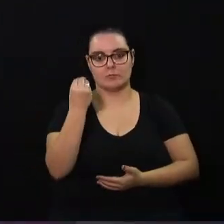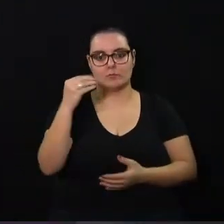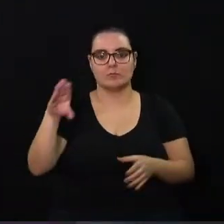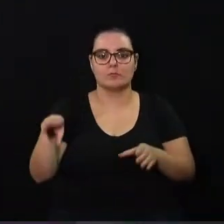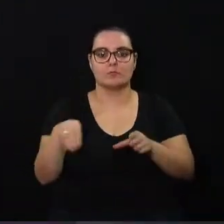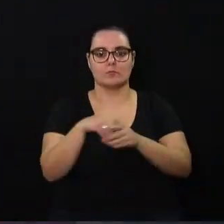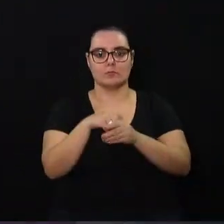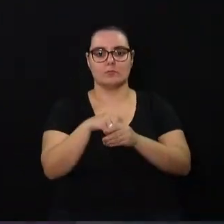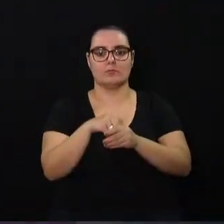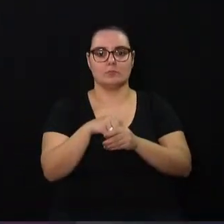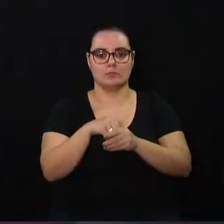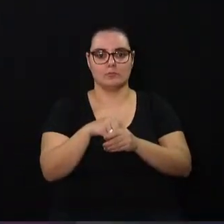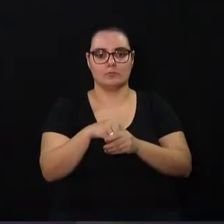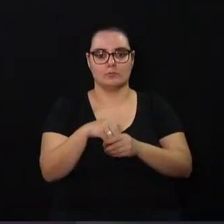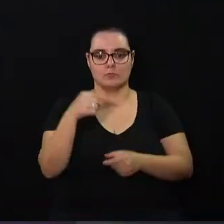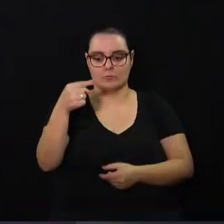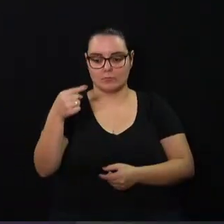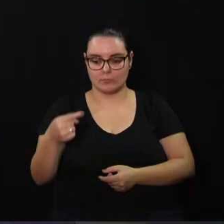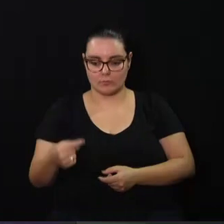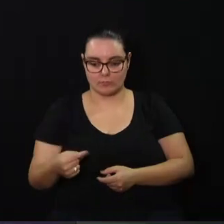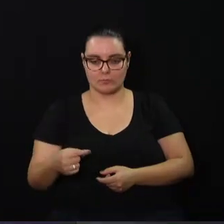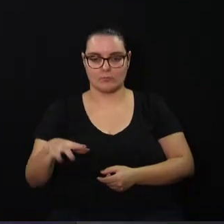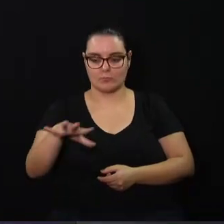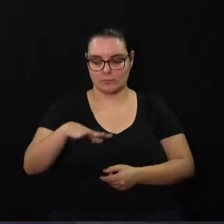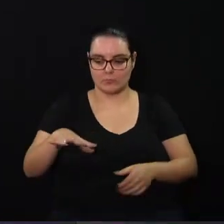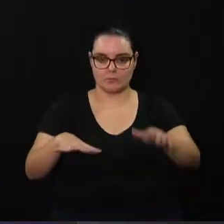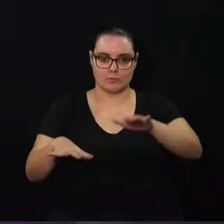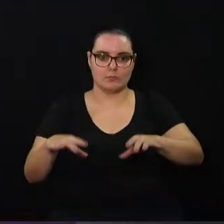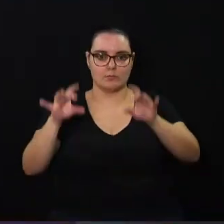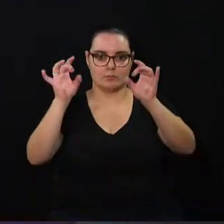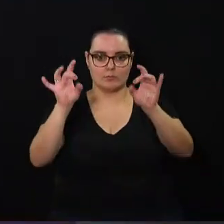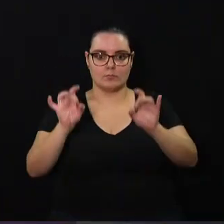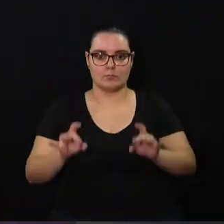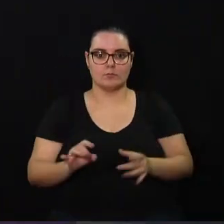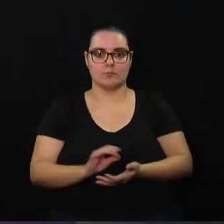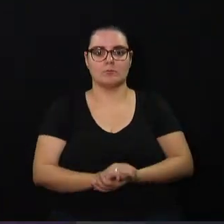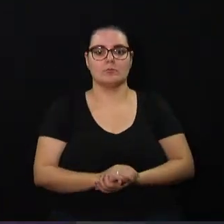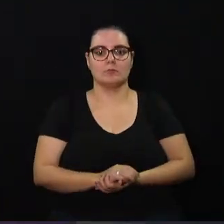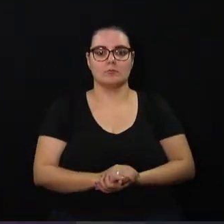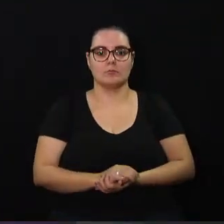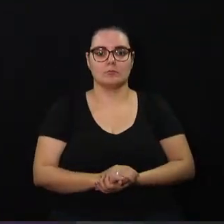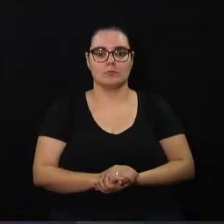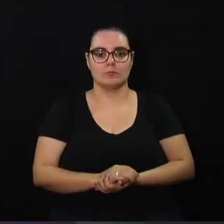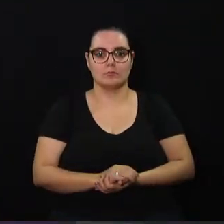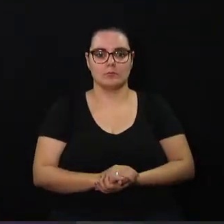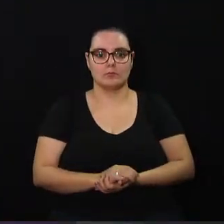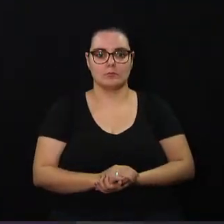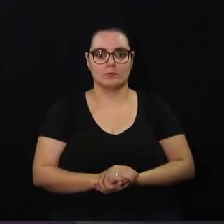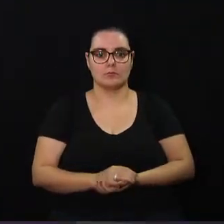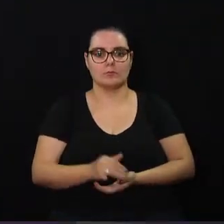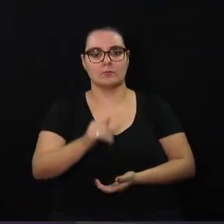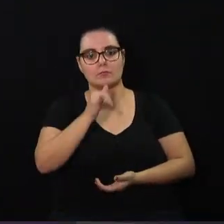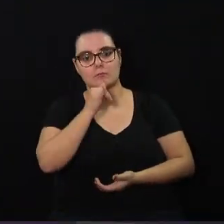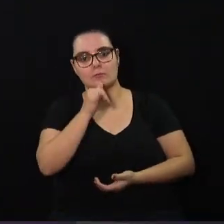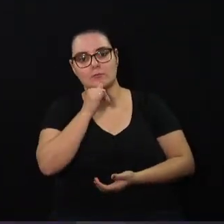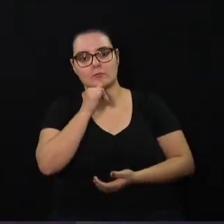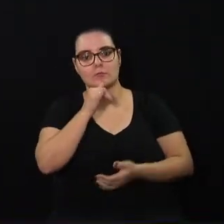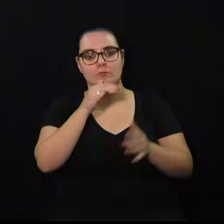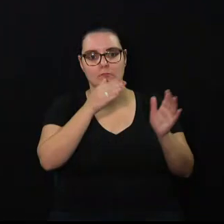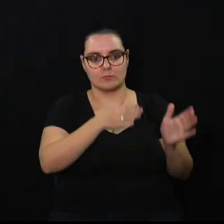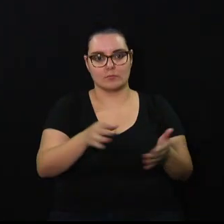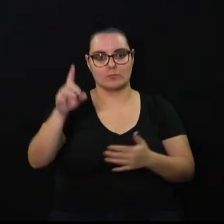dentro de cada especificidade da área tá então aí um exemplo de análise de tarefas